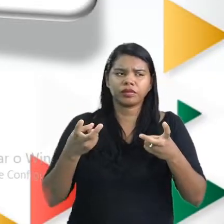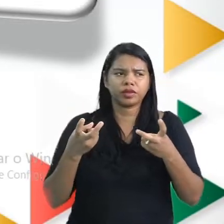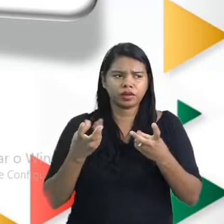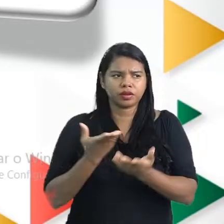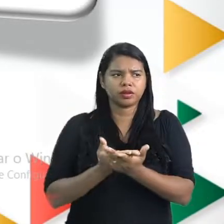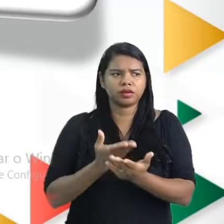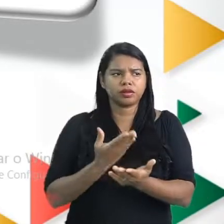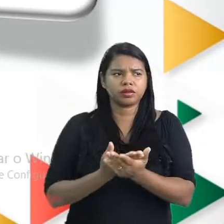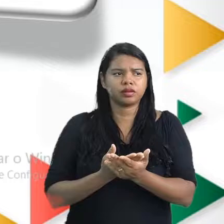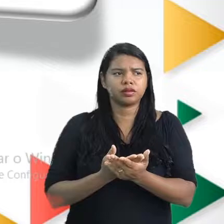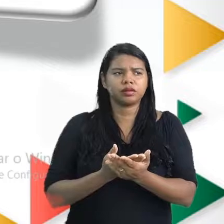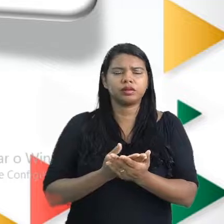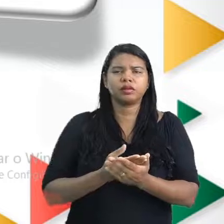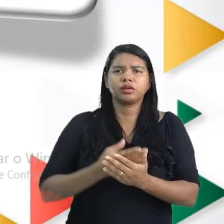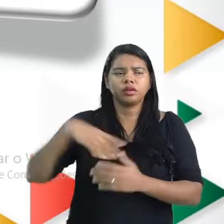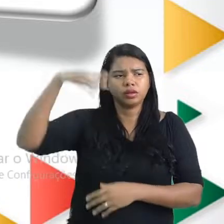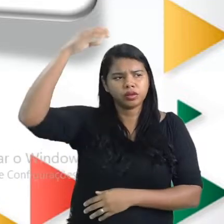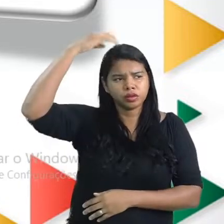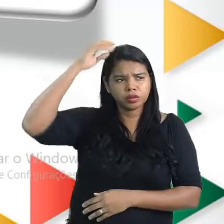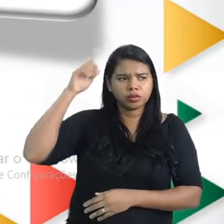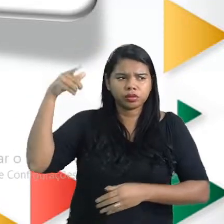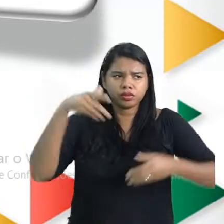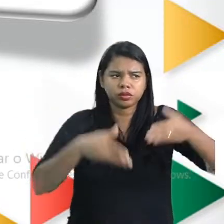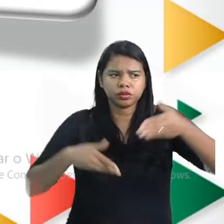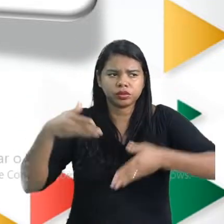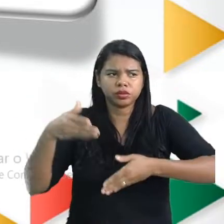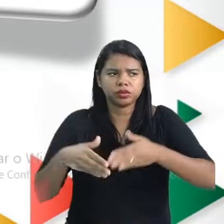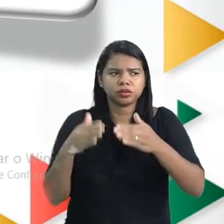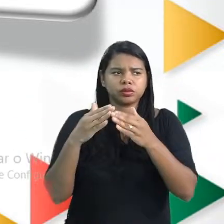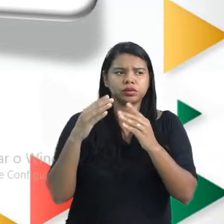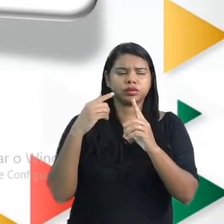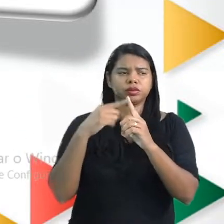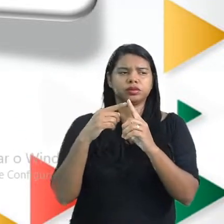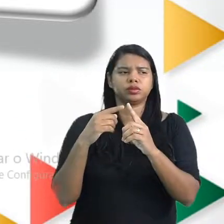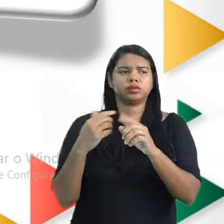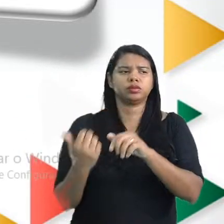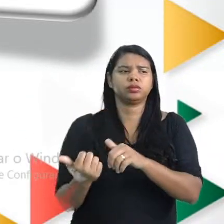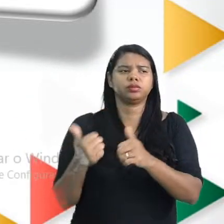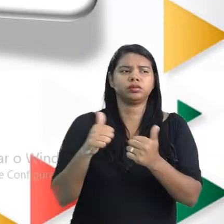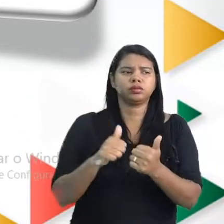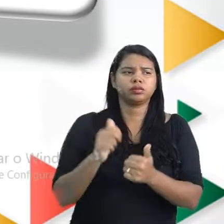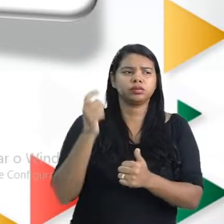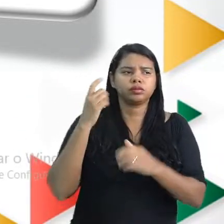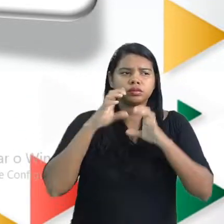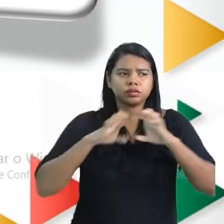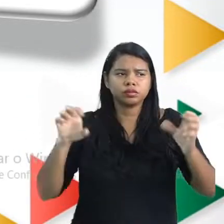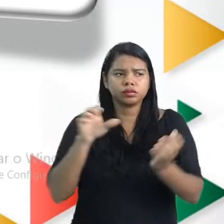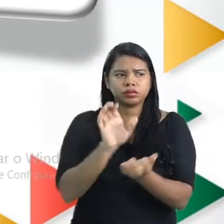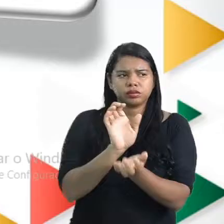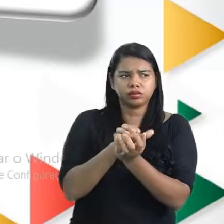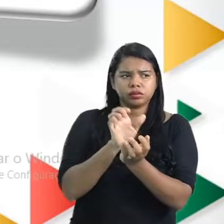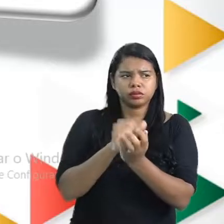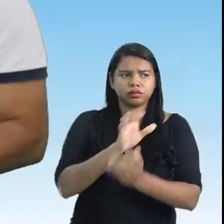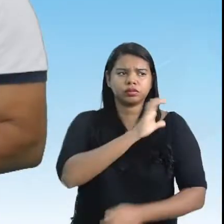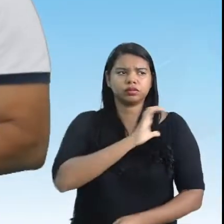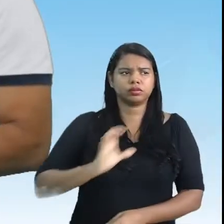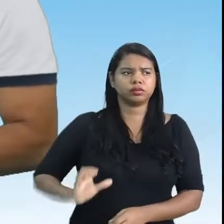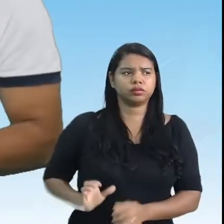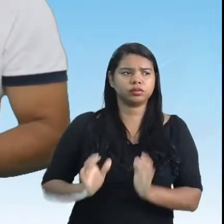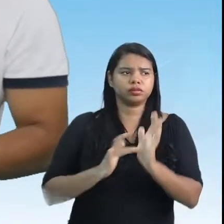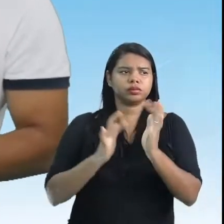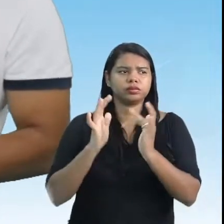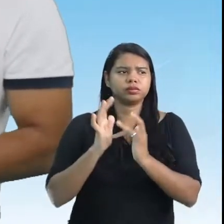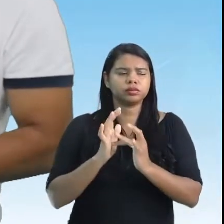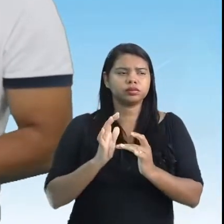reino de Deus através da cooperação das igrejas batistas, ganhando Pernambuco para Cristo. Essa é a visão